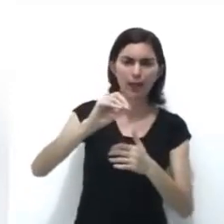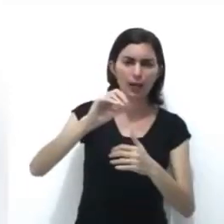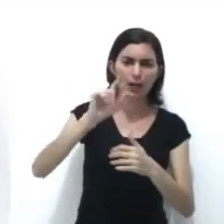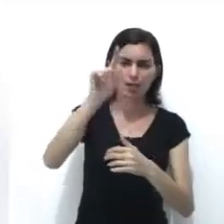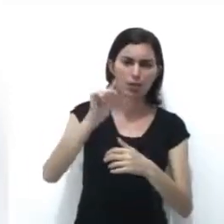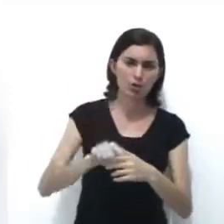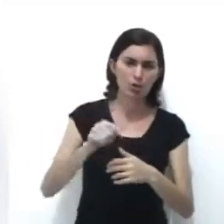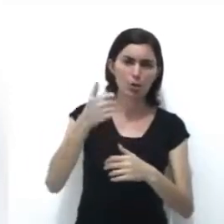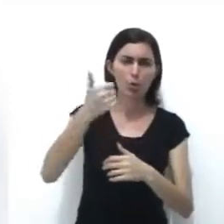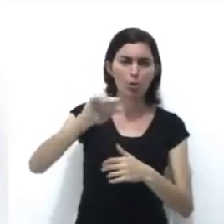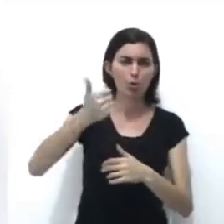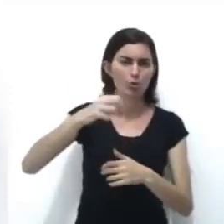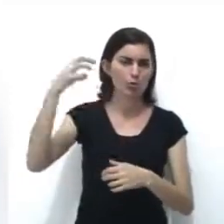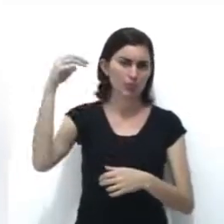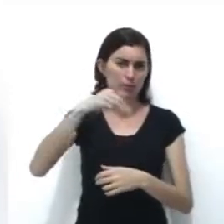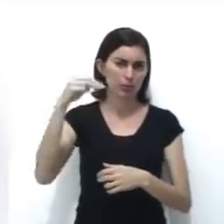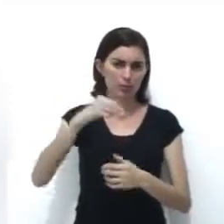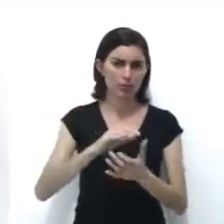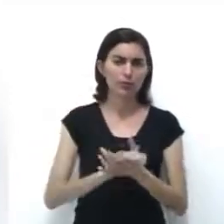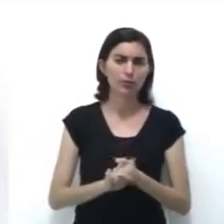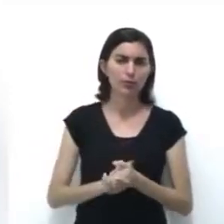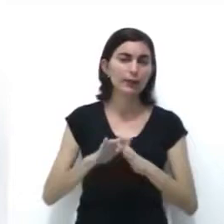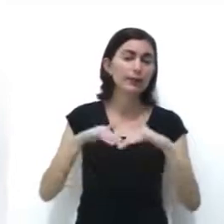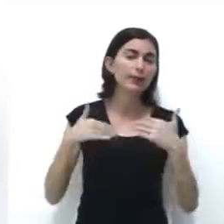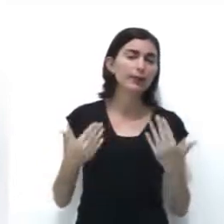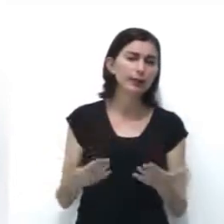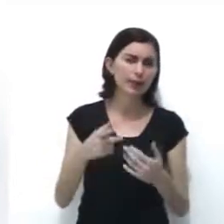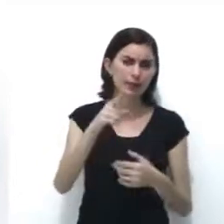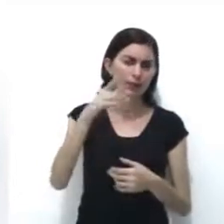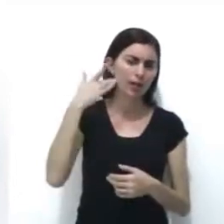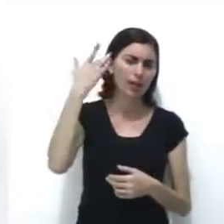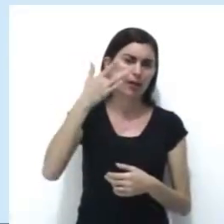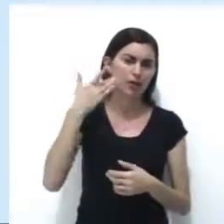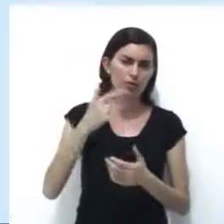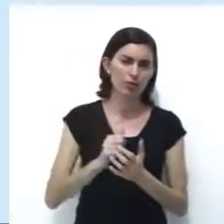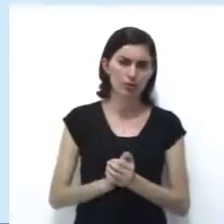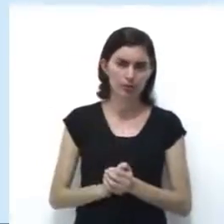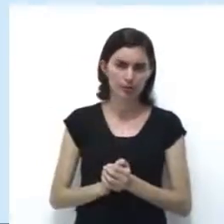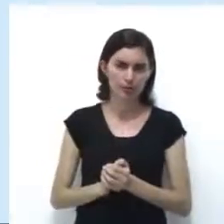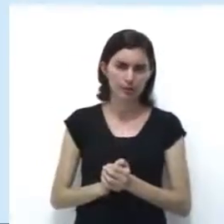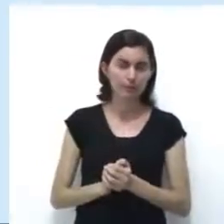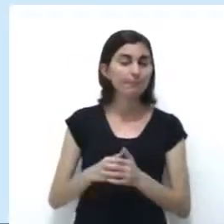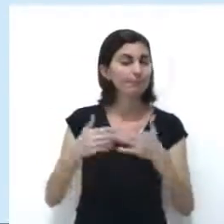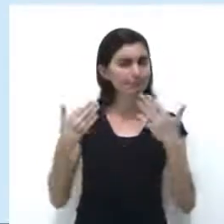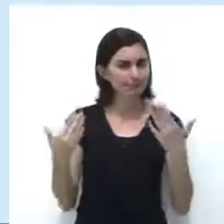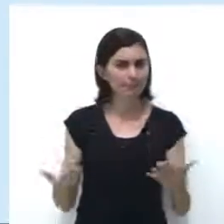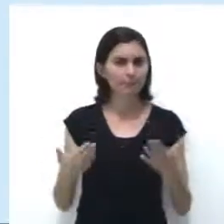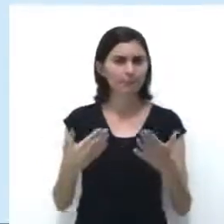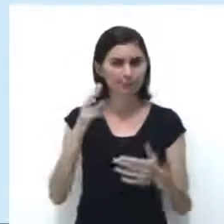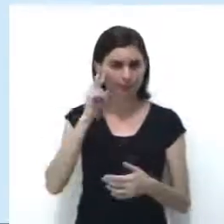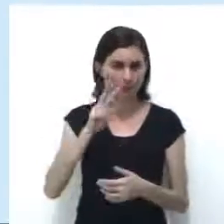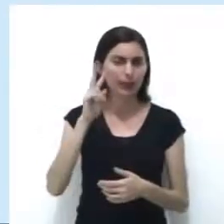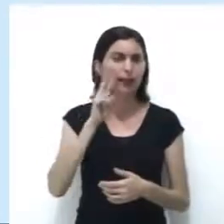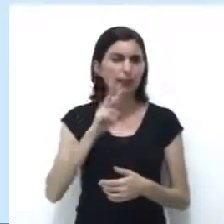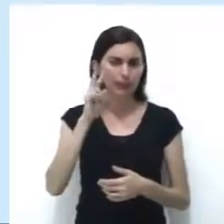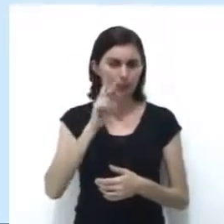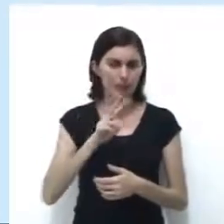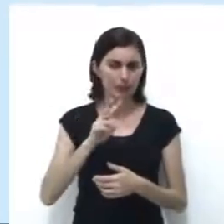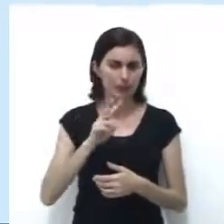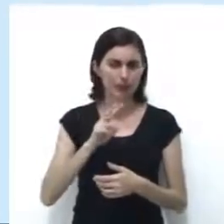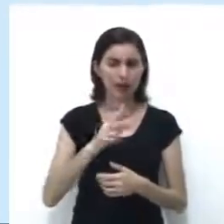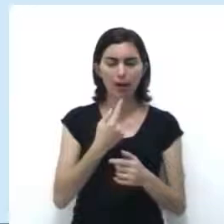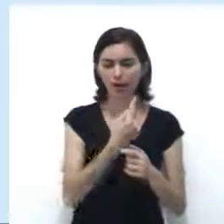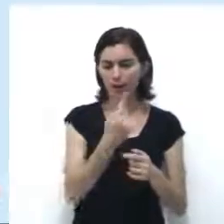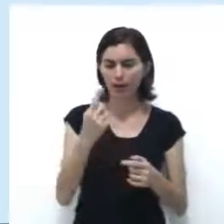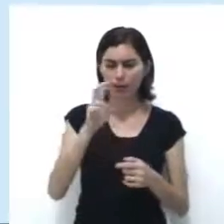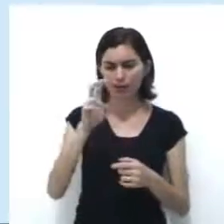10 horas e 11 minutos. E aí, o que é que você me diz? Isso, tá lembrado aí que